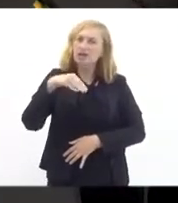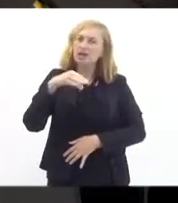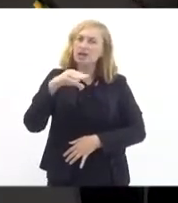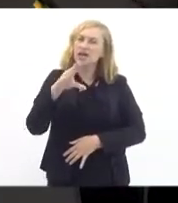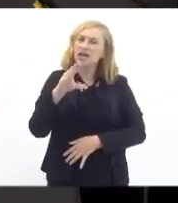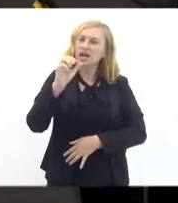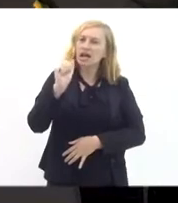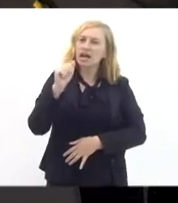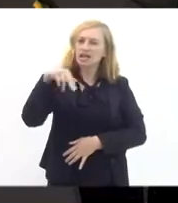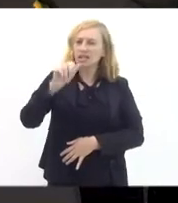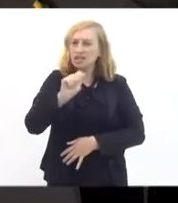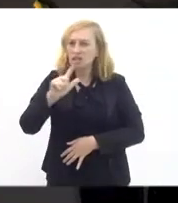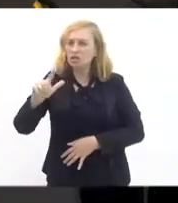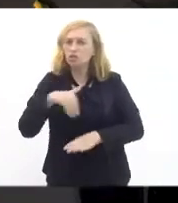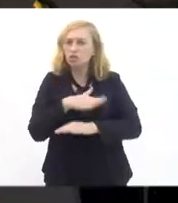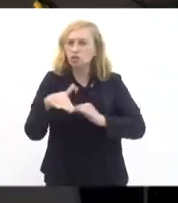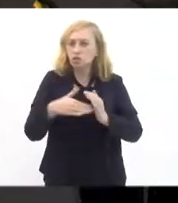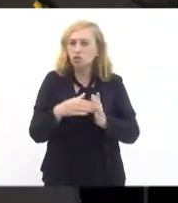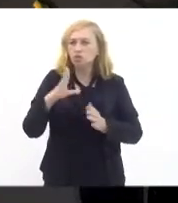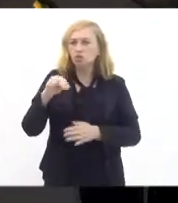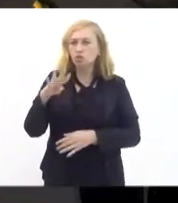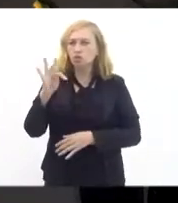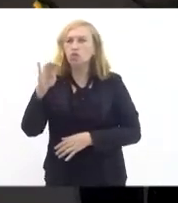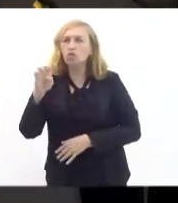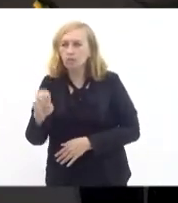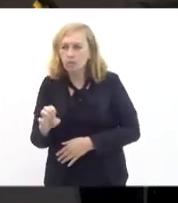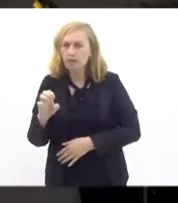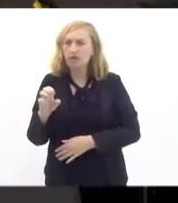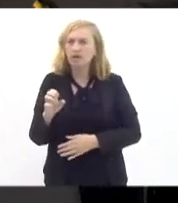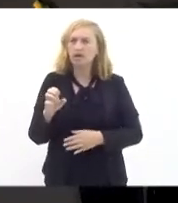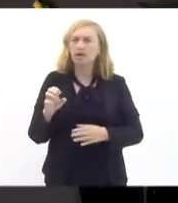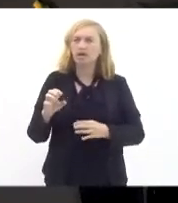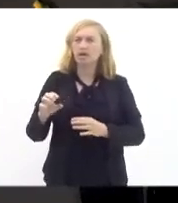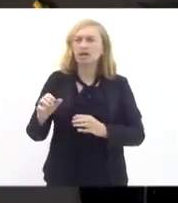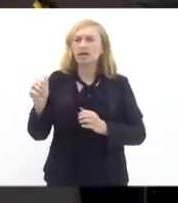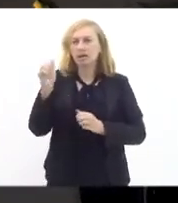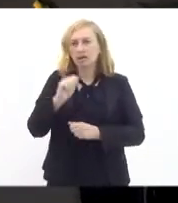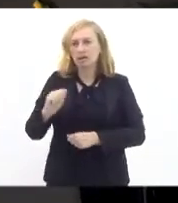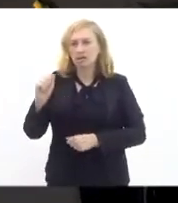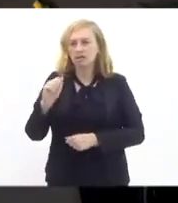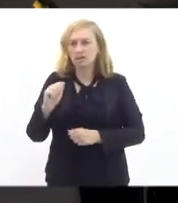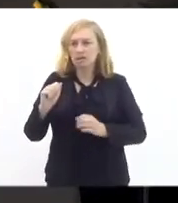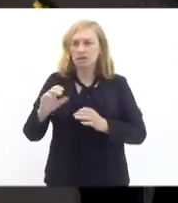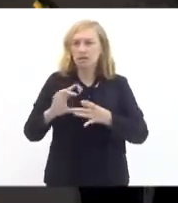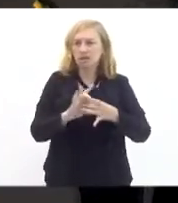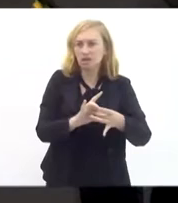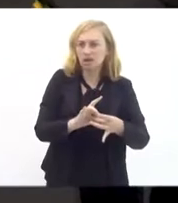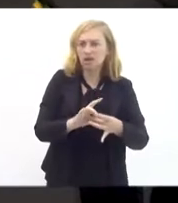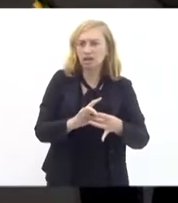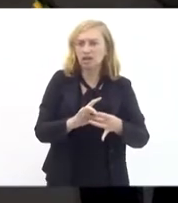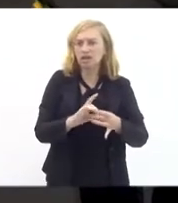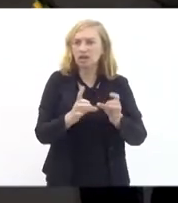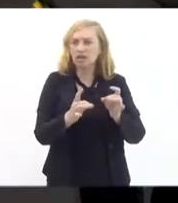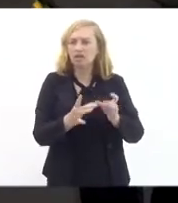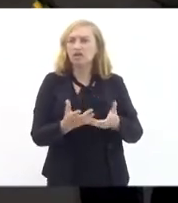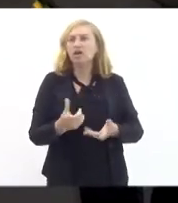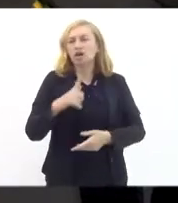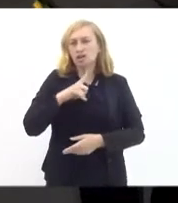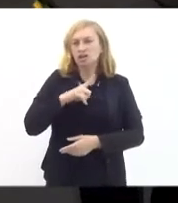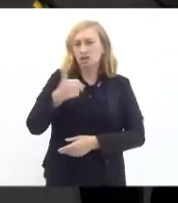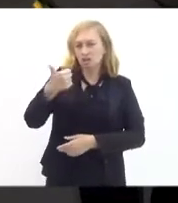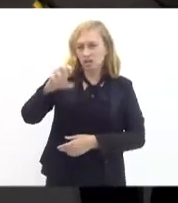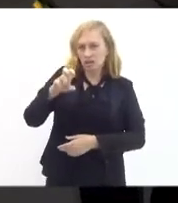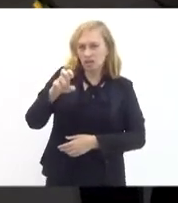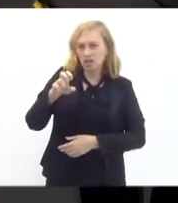estão... obrigando os associados a microchipar os cães. E outra coisa, cara, eu tenho um cachorro de 15 anos que